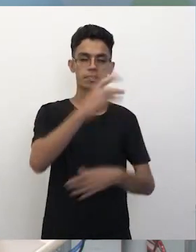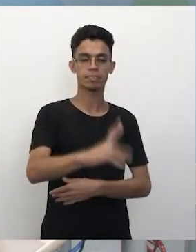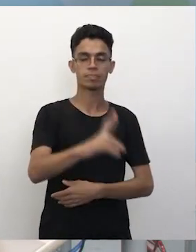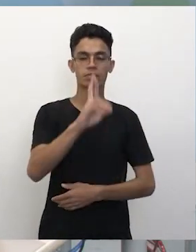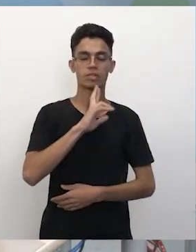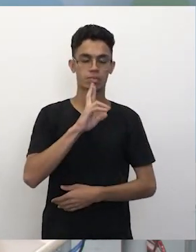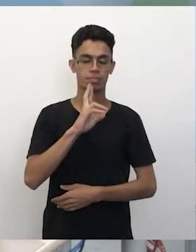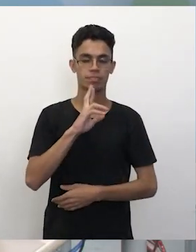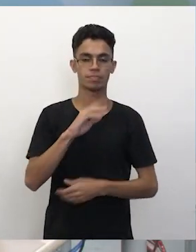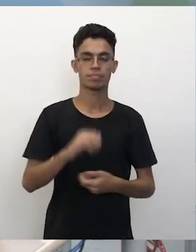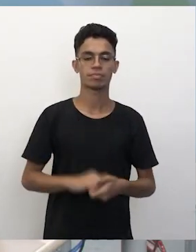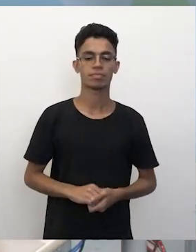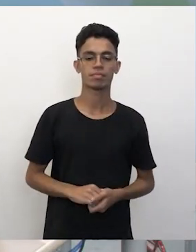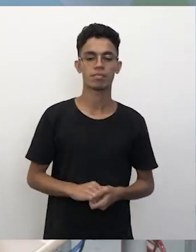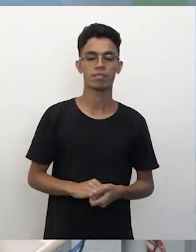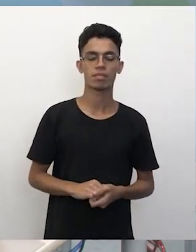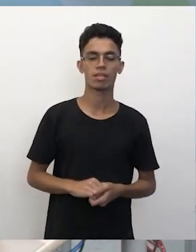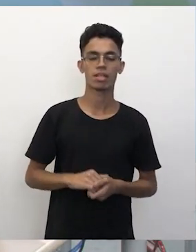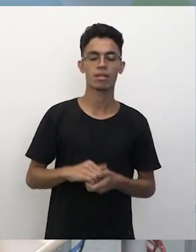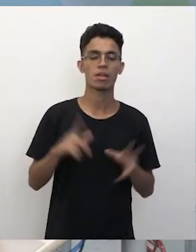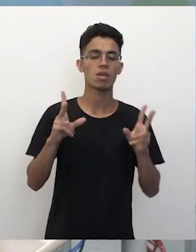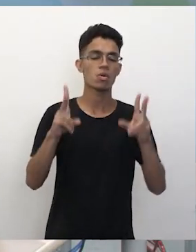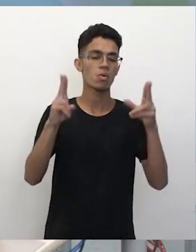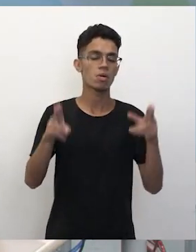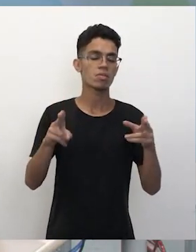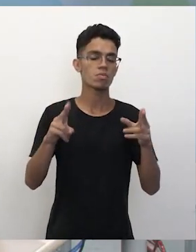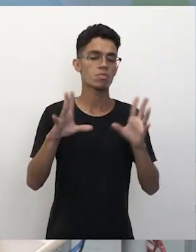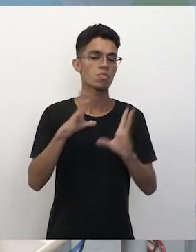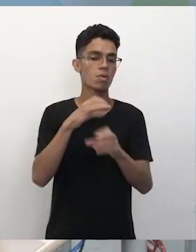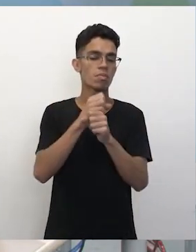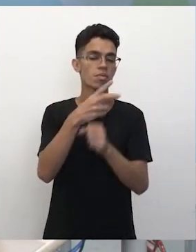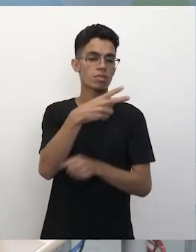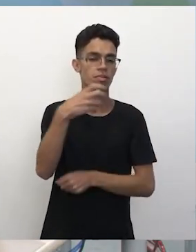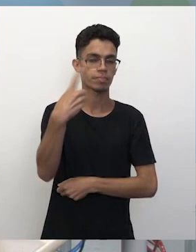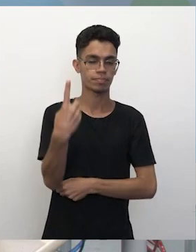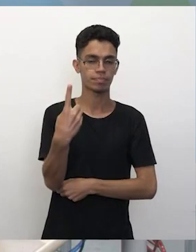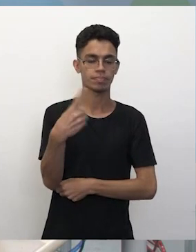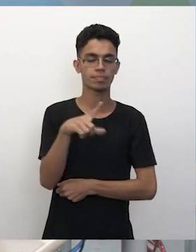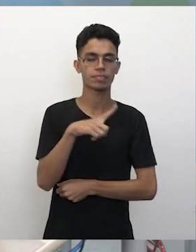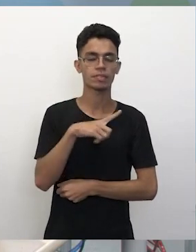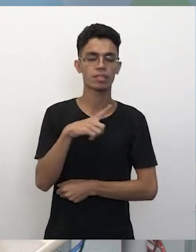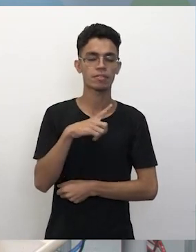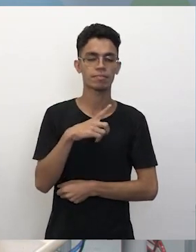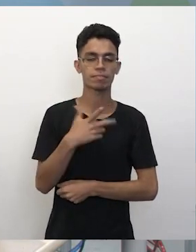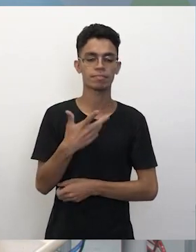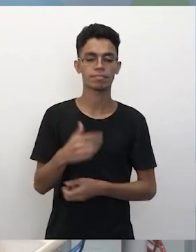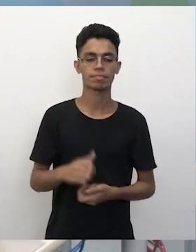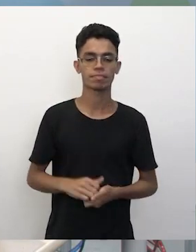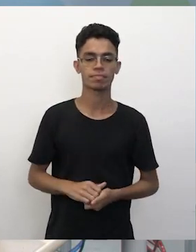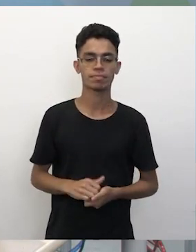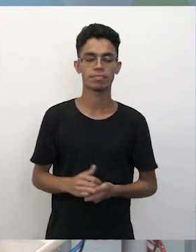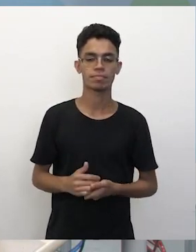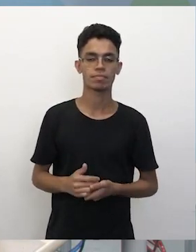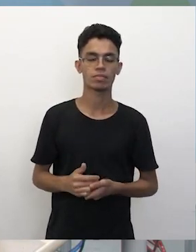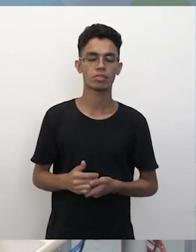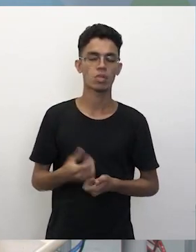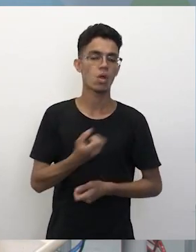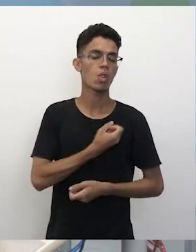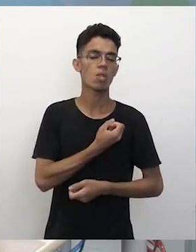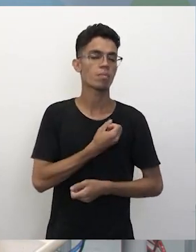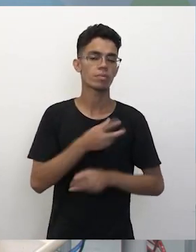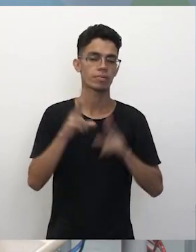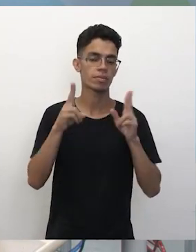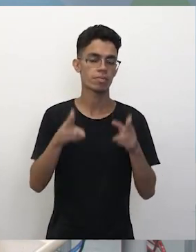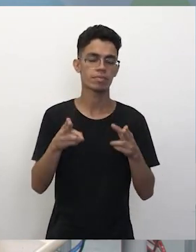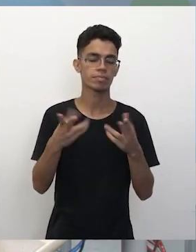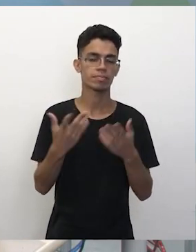já de primeira, expoentes iguais, o resultado é 1. E aí nós temos também, continua o mesmo número, é